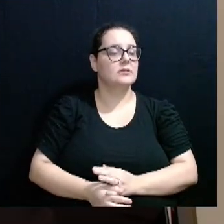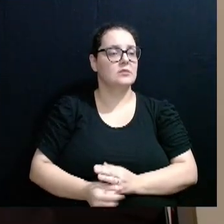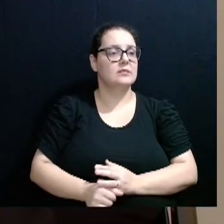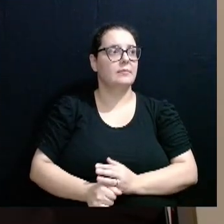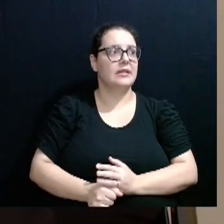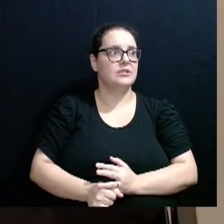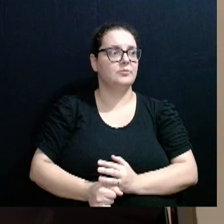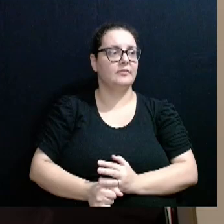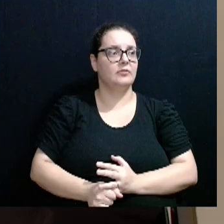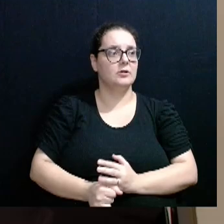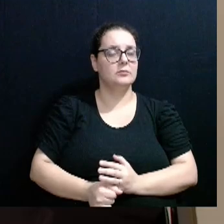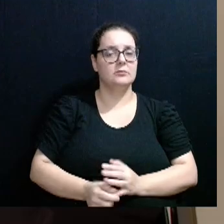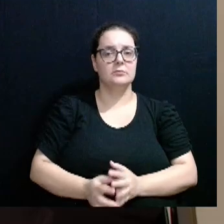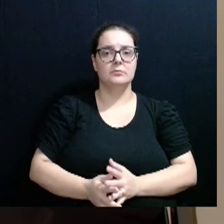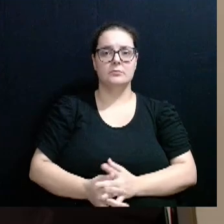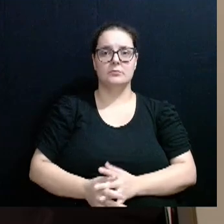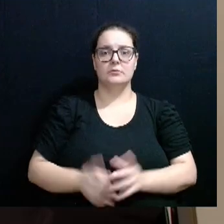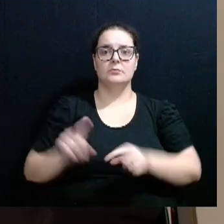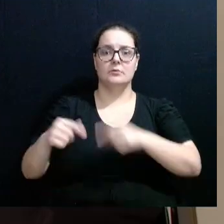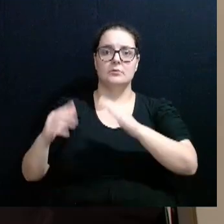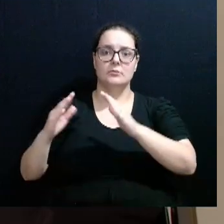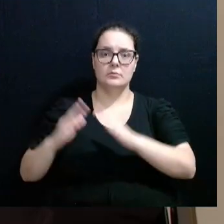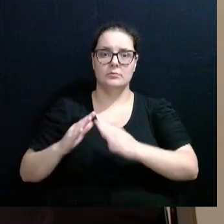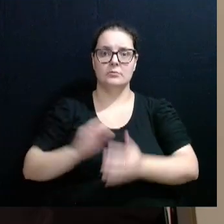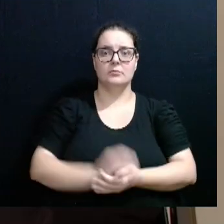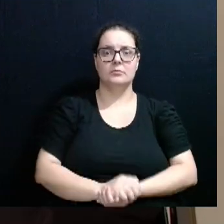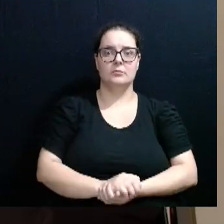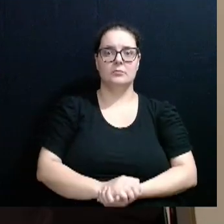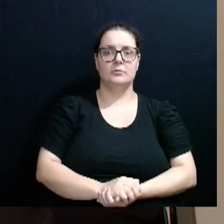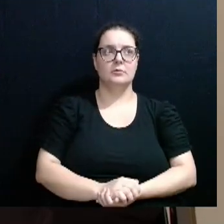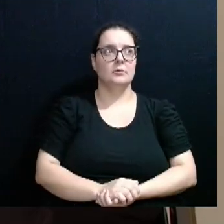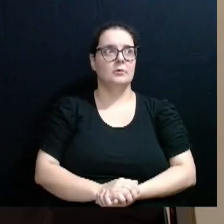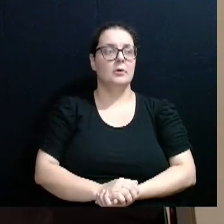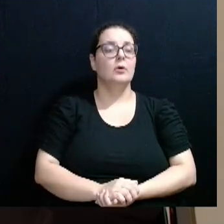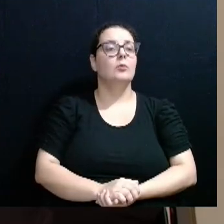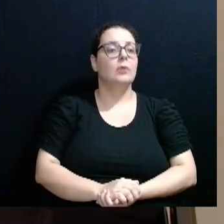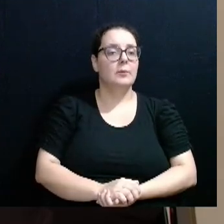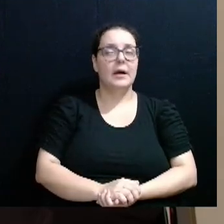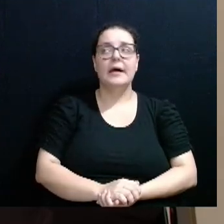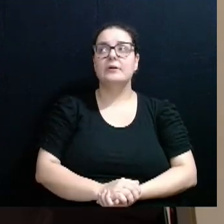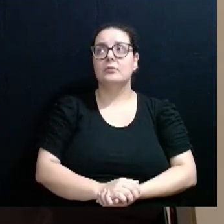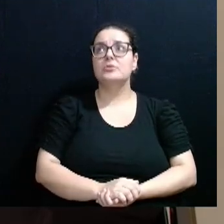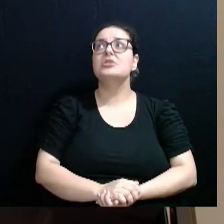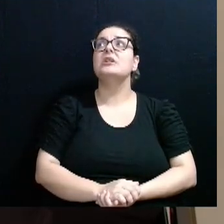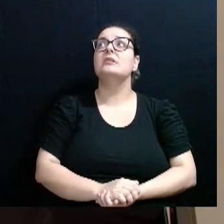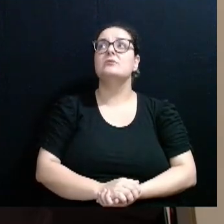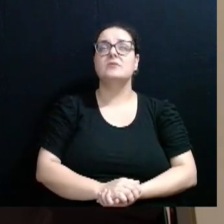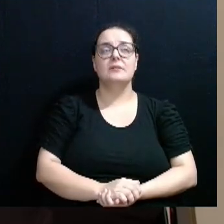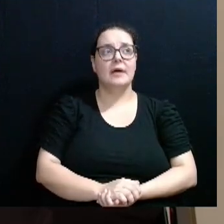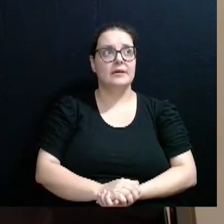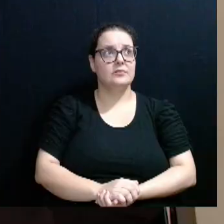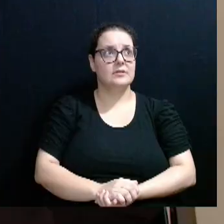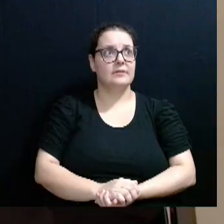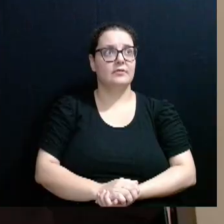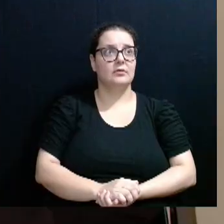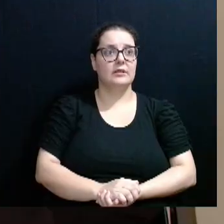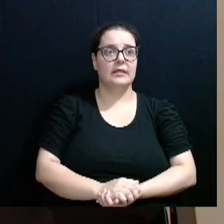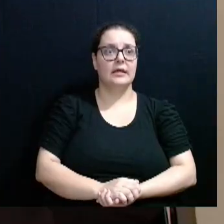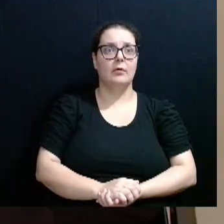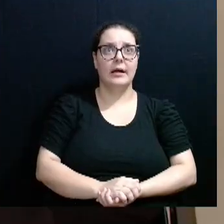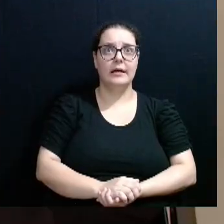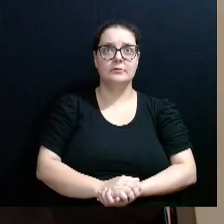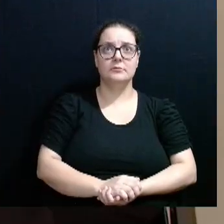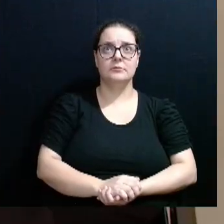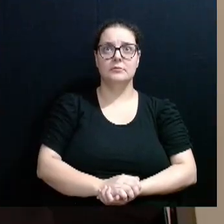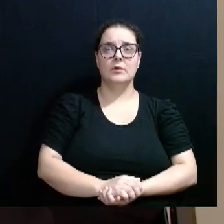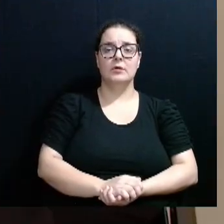uma outra casa, porque a gente está atendendo os meninos, precisamos atender as meninas, provavelmente os meninos, tá? Ainda estamos pensando, ainda vamos conversar com a FEAC.